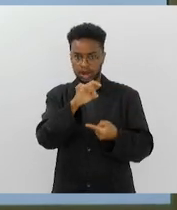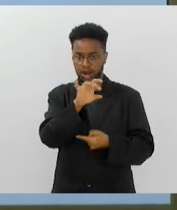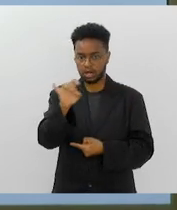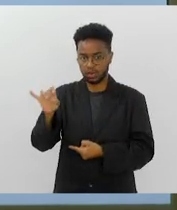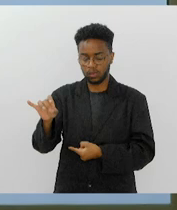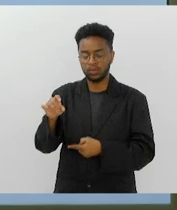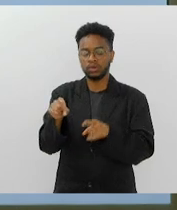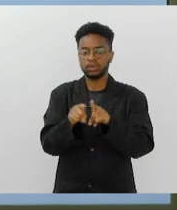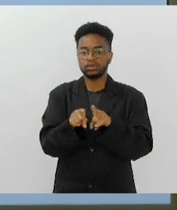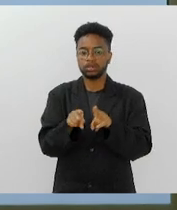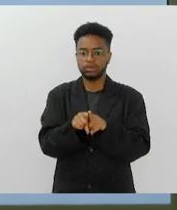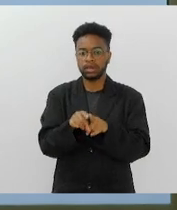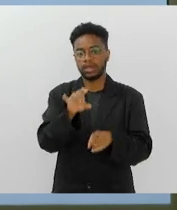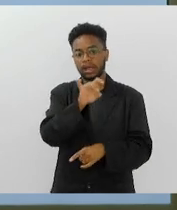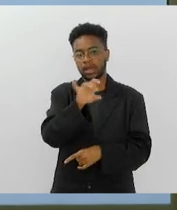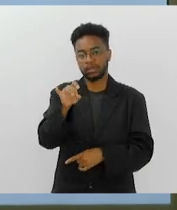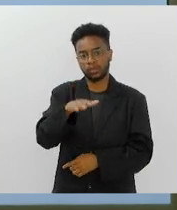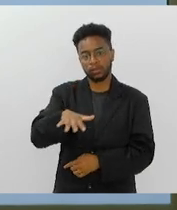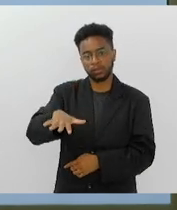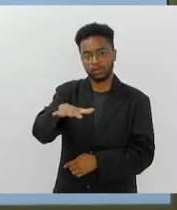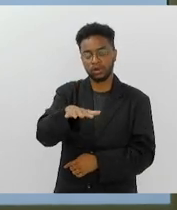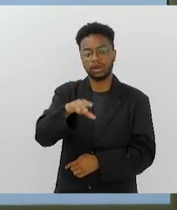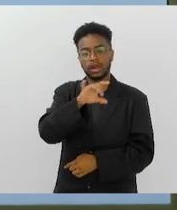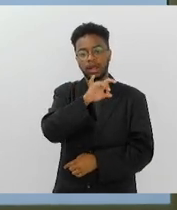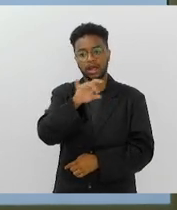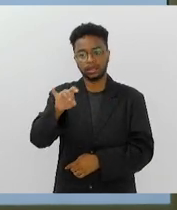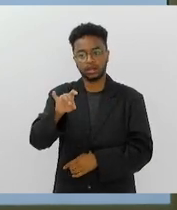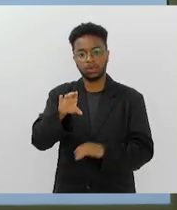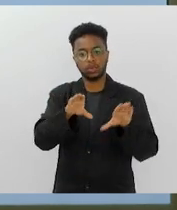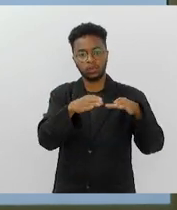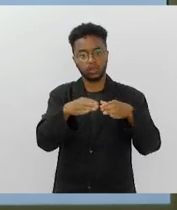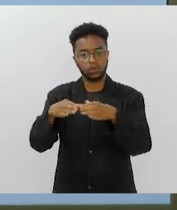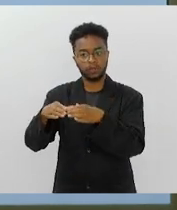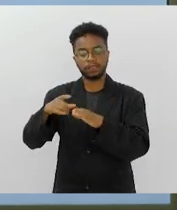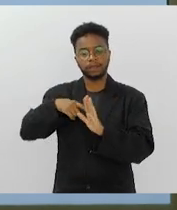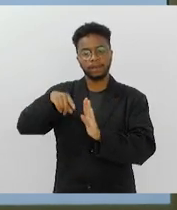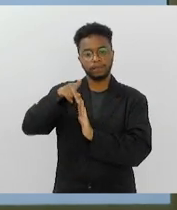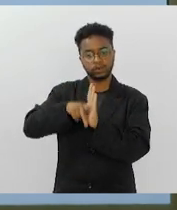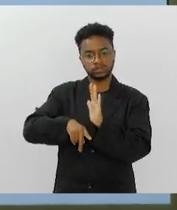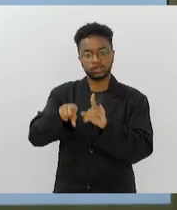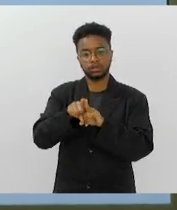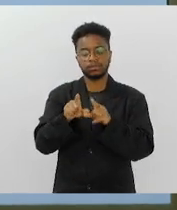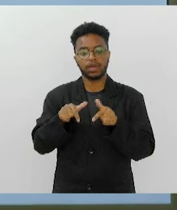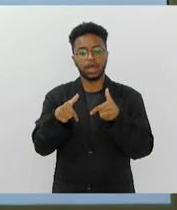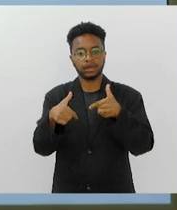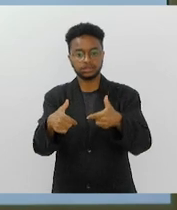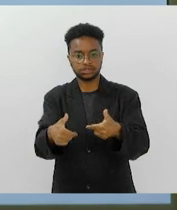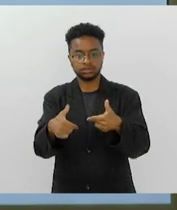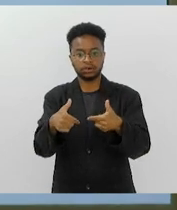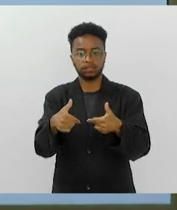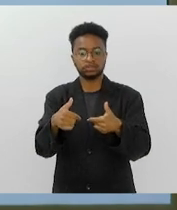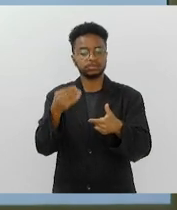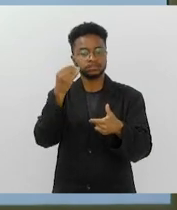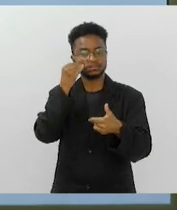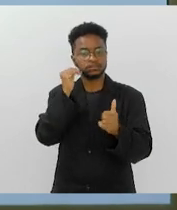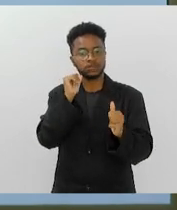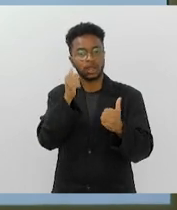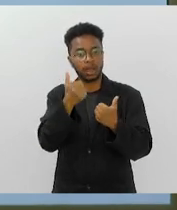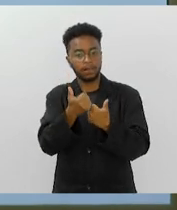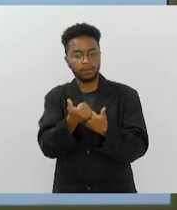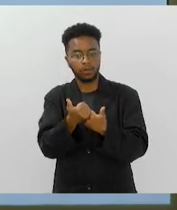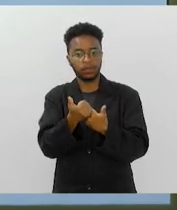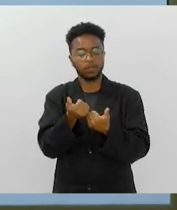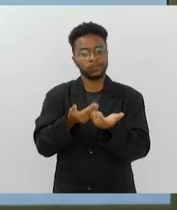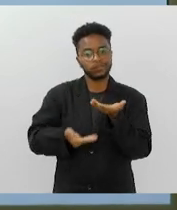cada uma dessas áreas, cada um desses times, concentra projetos e ações que que são de fortalecimento da